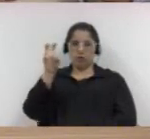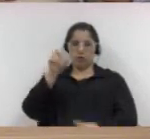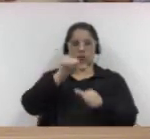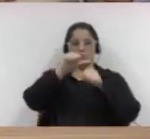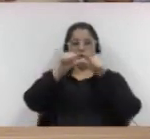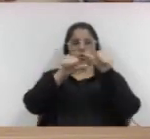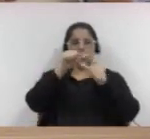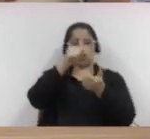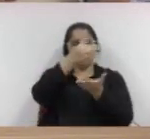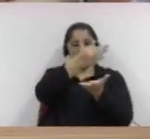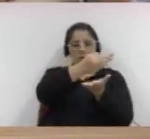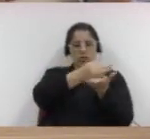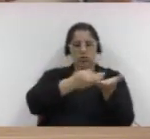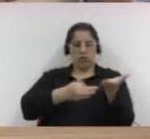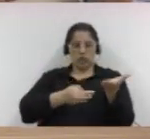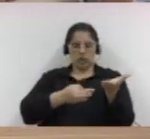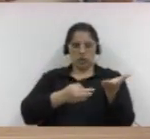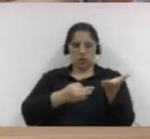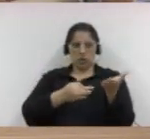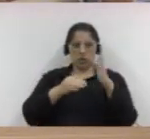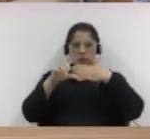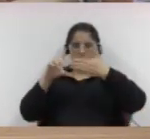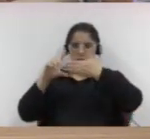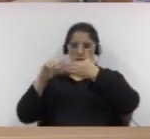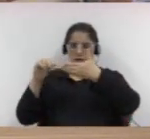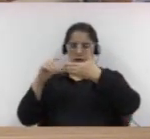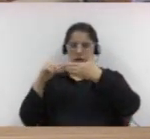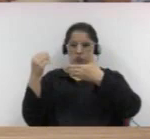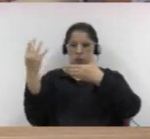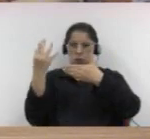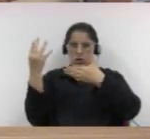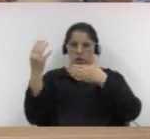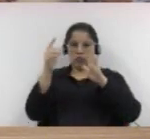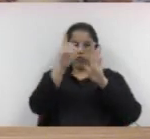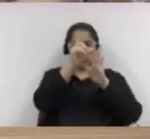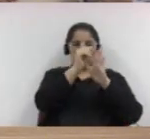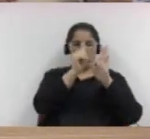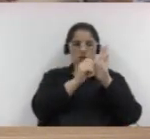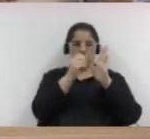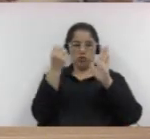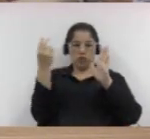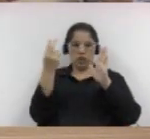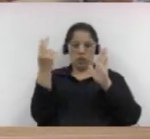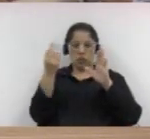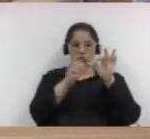Modifica a redação do parágrafo 4º do artigo 2º do projeto de lei